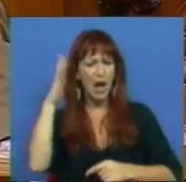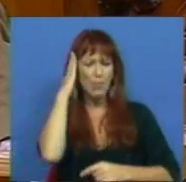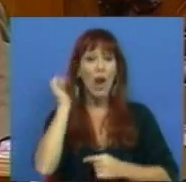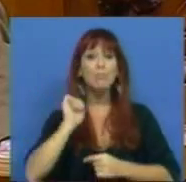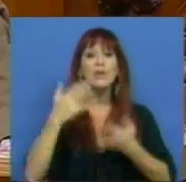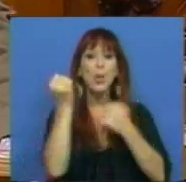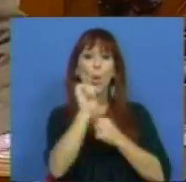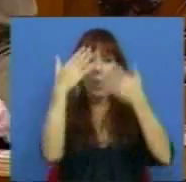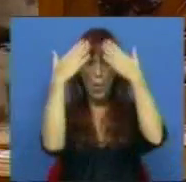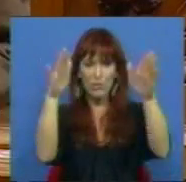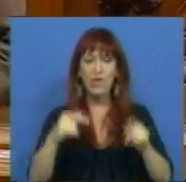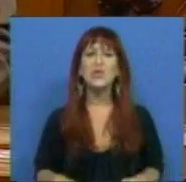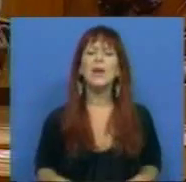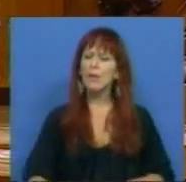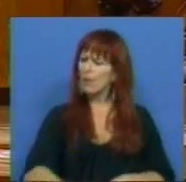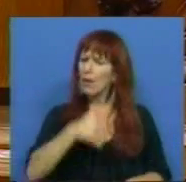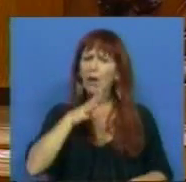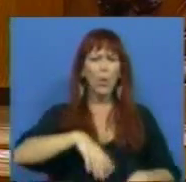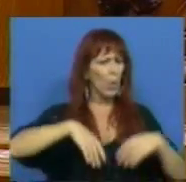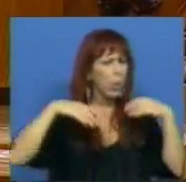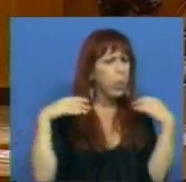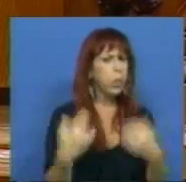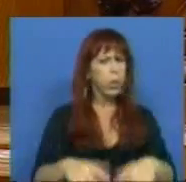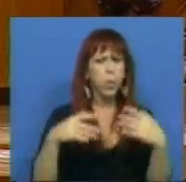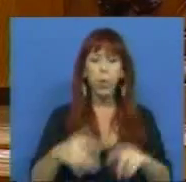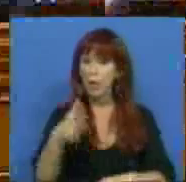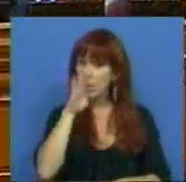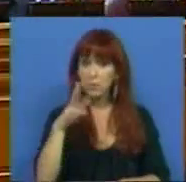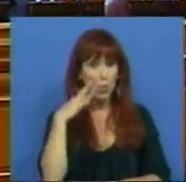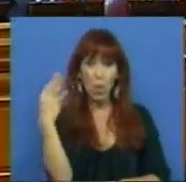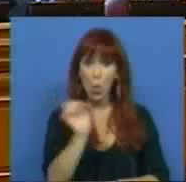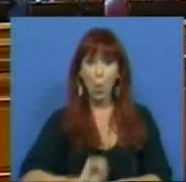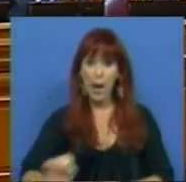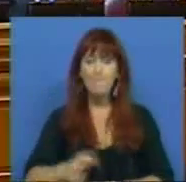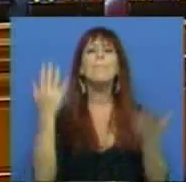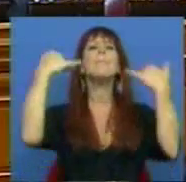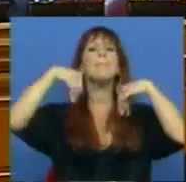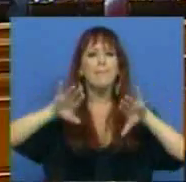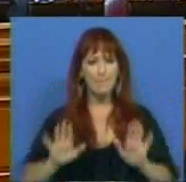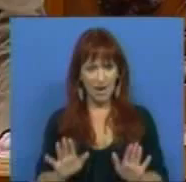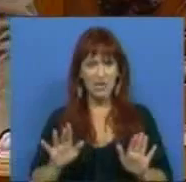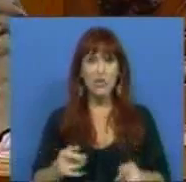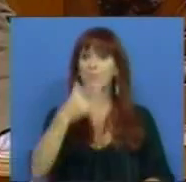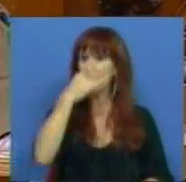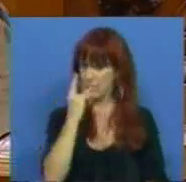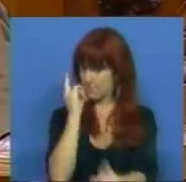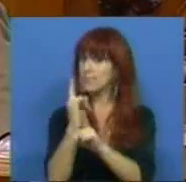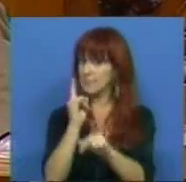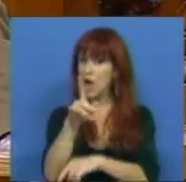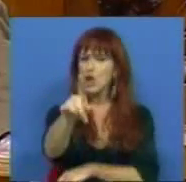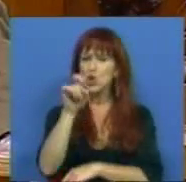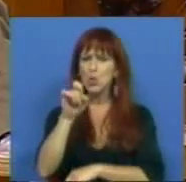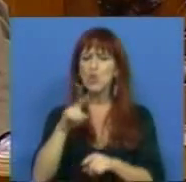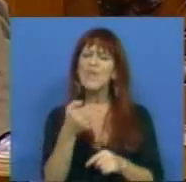à democracia. Foi uma declaração violenta e inabitual. No entanto, foi Cavaco Silva quem